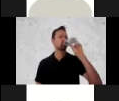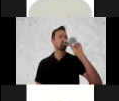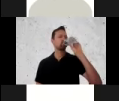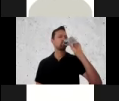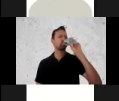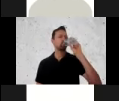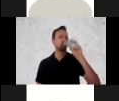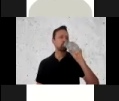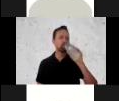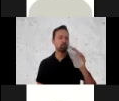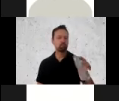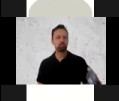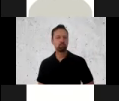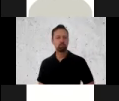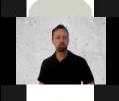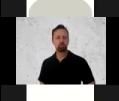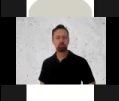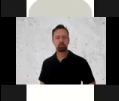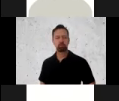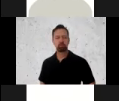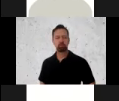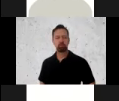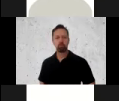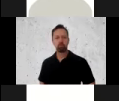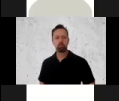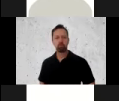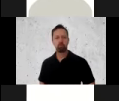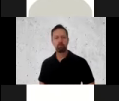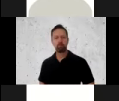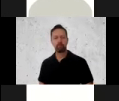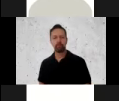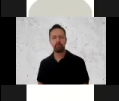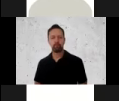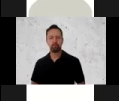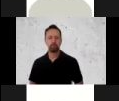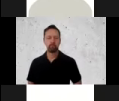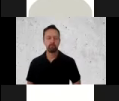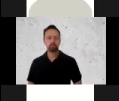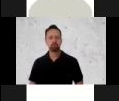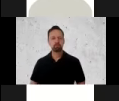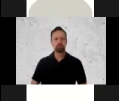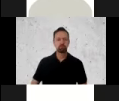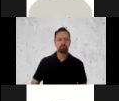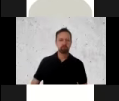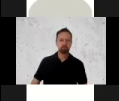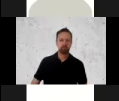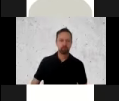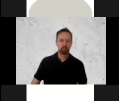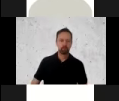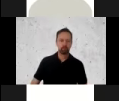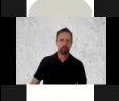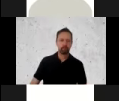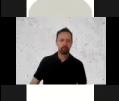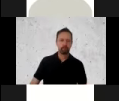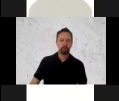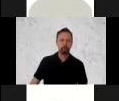municípios contíguos que não atendem os requisitos legais para poderem ter tribunais. Então, eles fazem essa